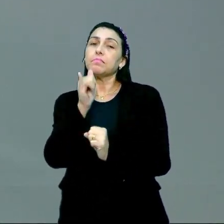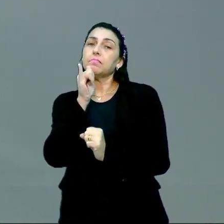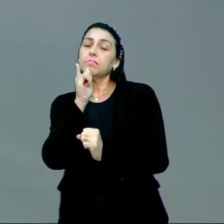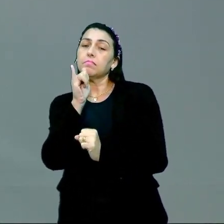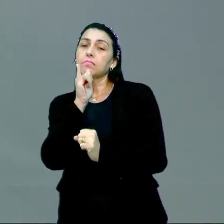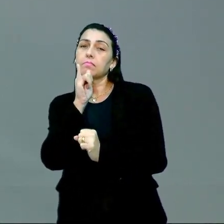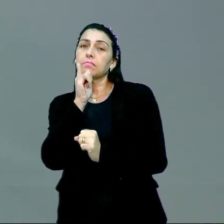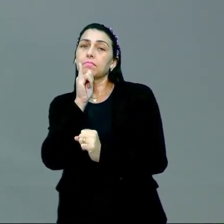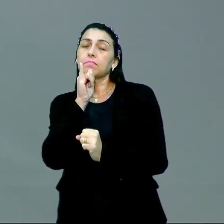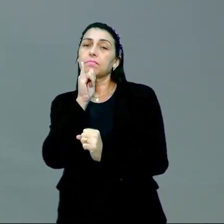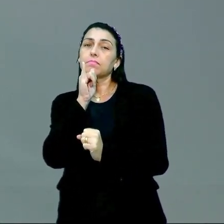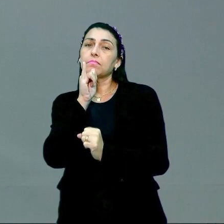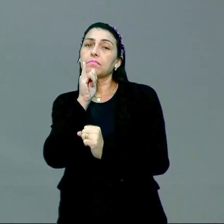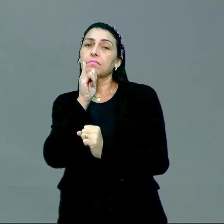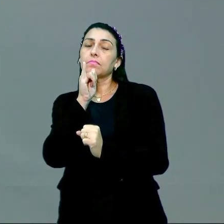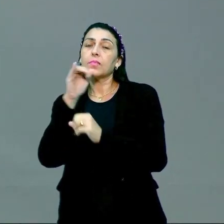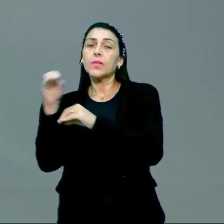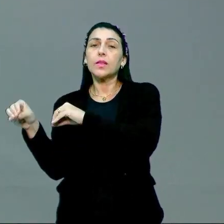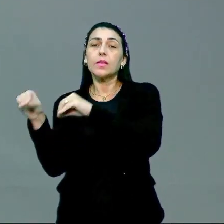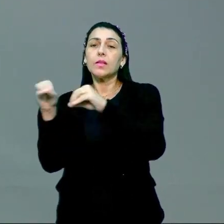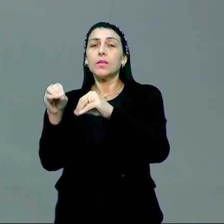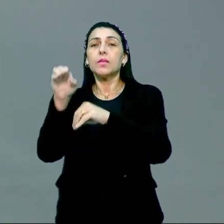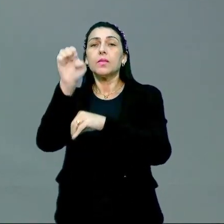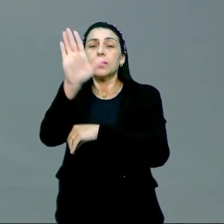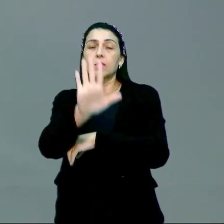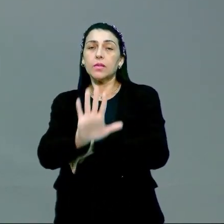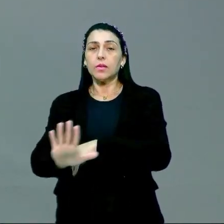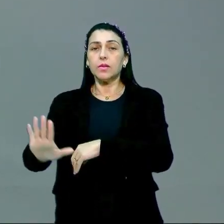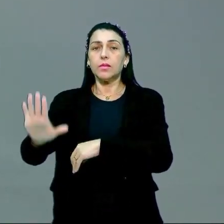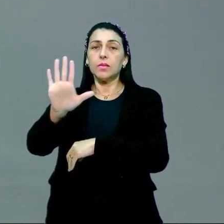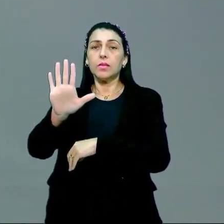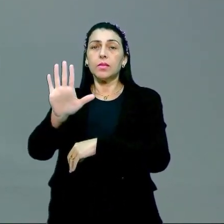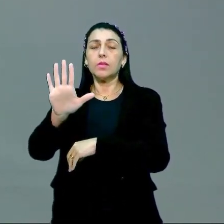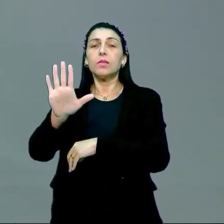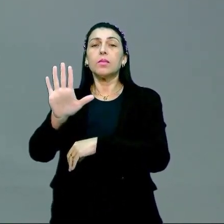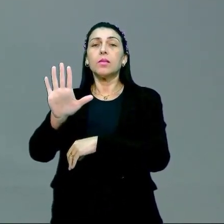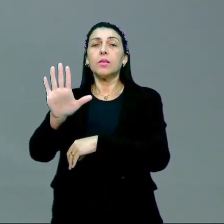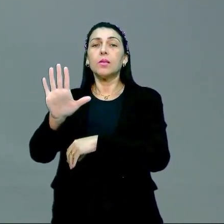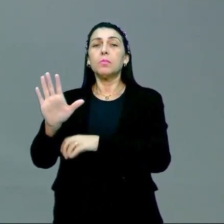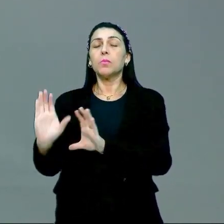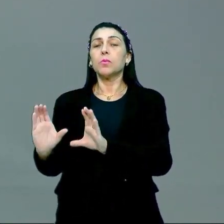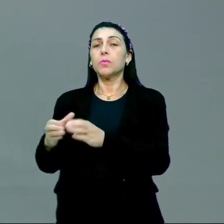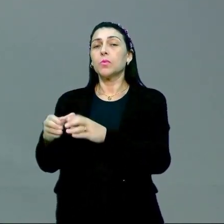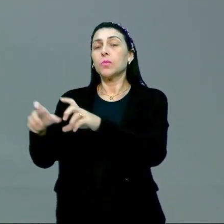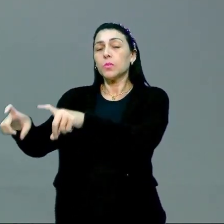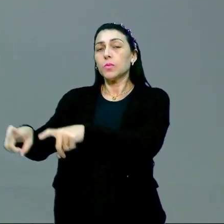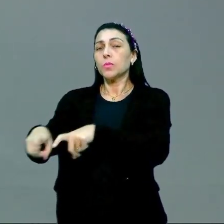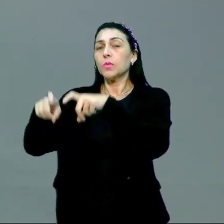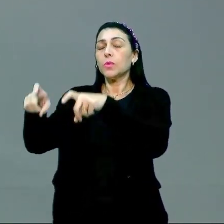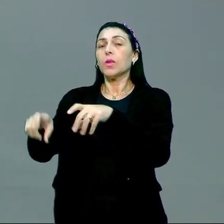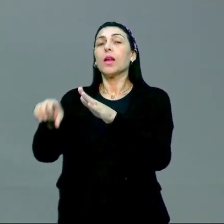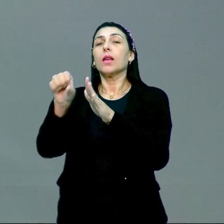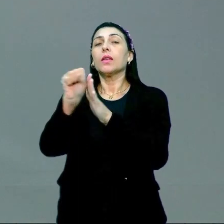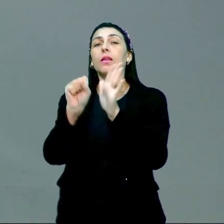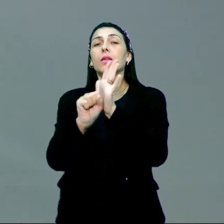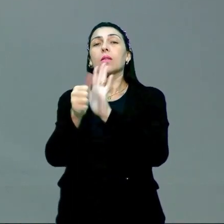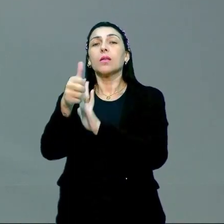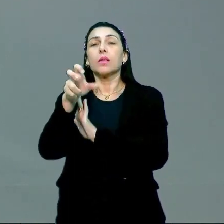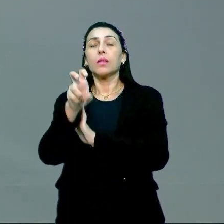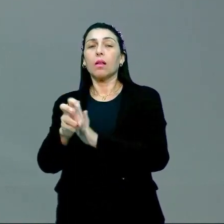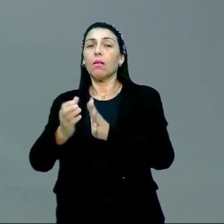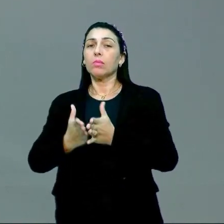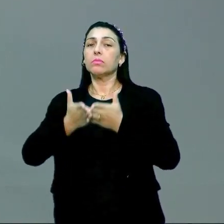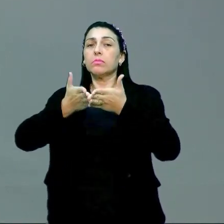exemplo, os fluxos migratórios da Europa para as colônias, né? Lá pelo século XV, quando na época das